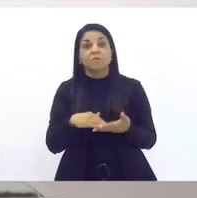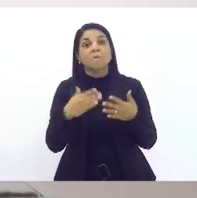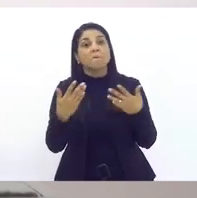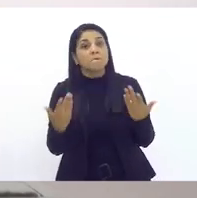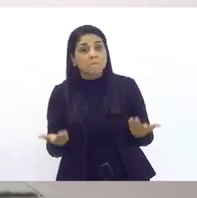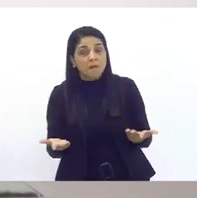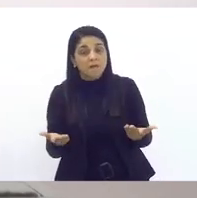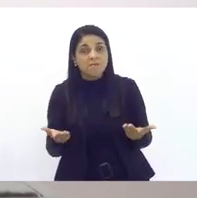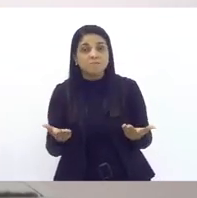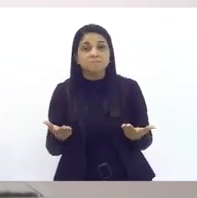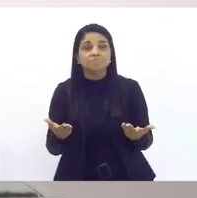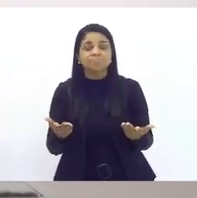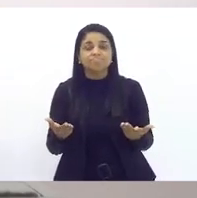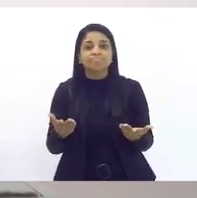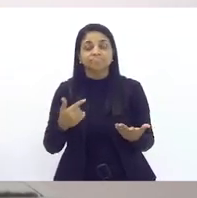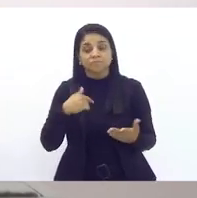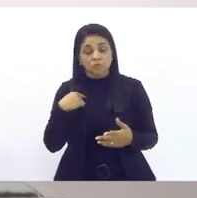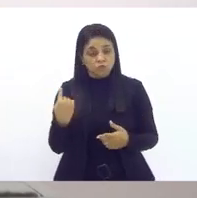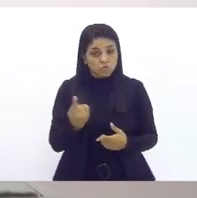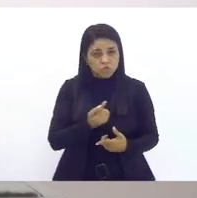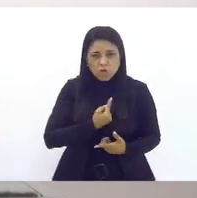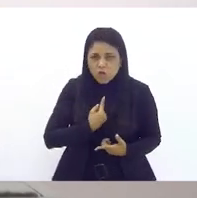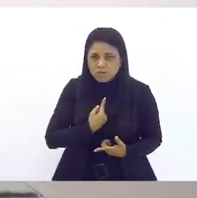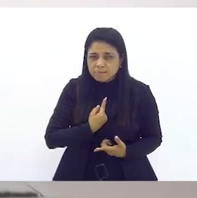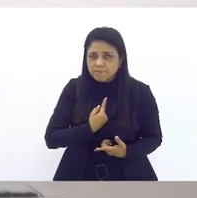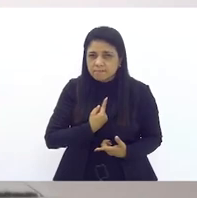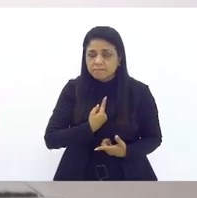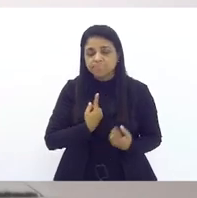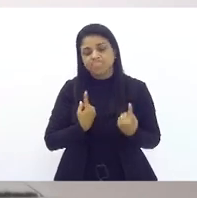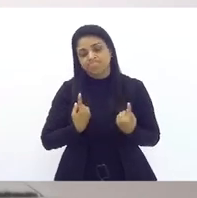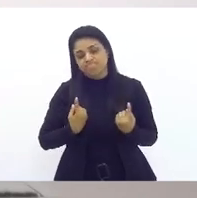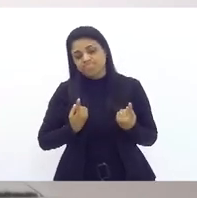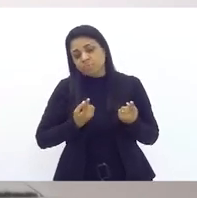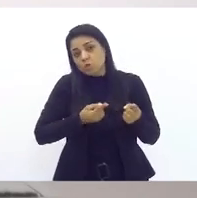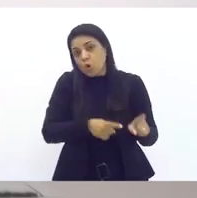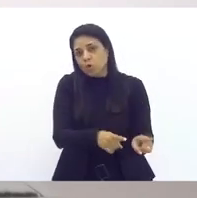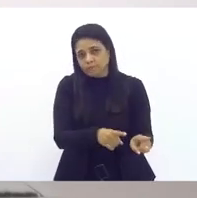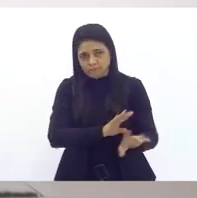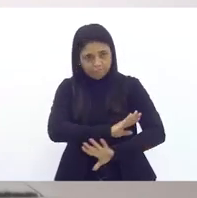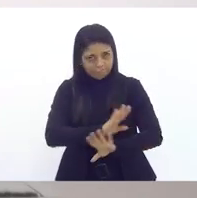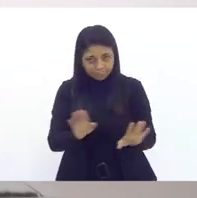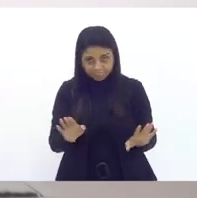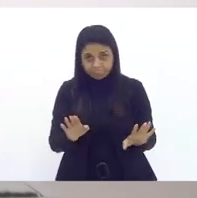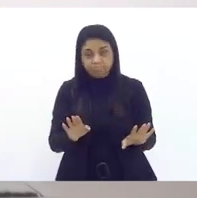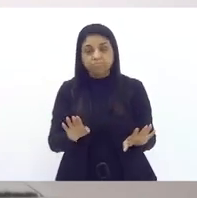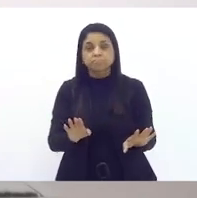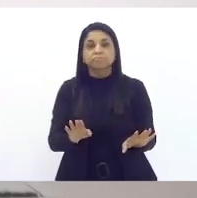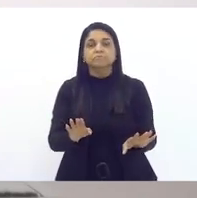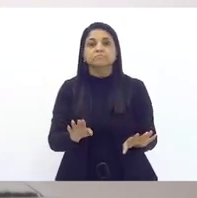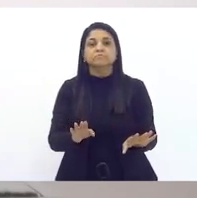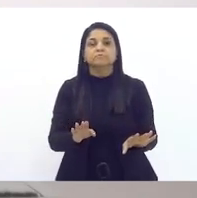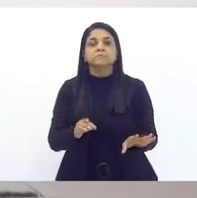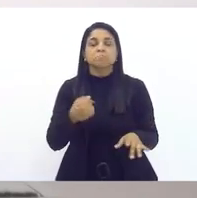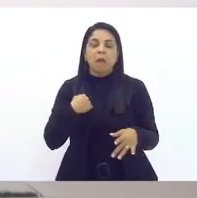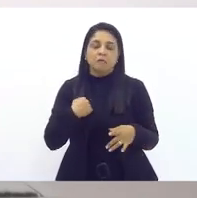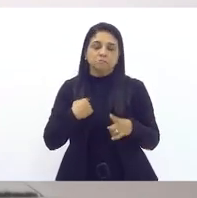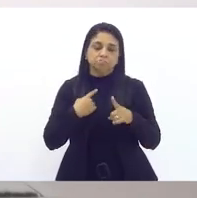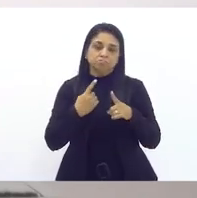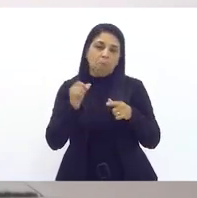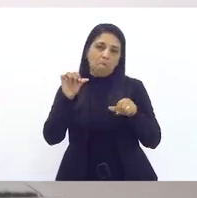Nós fomos terminantemente contrários, mas fomos